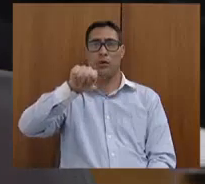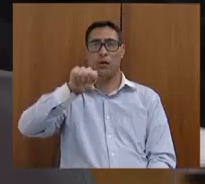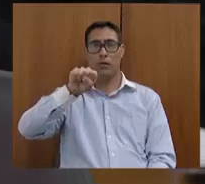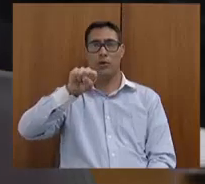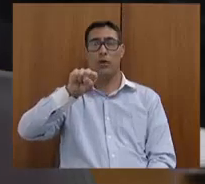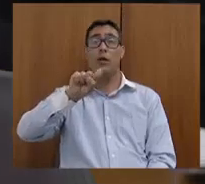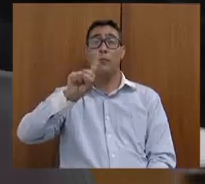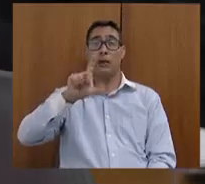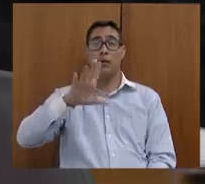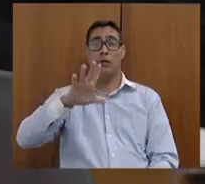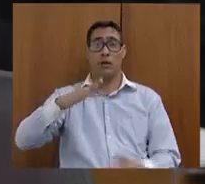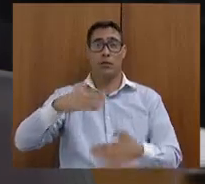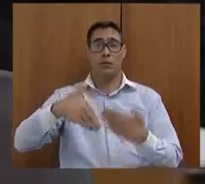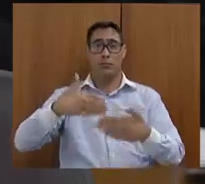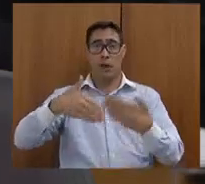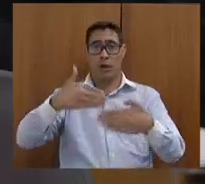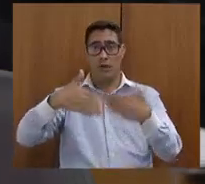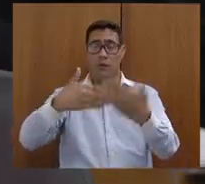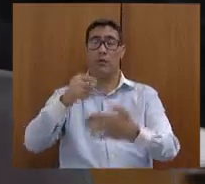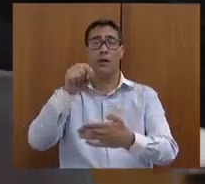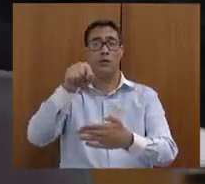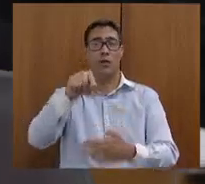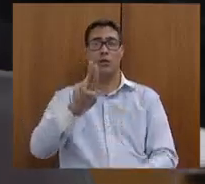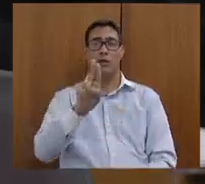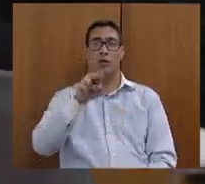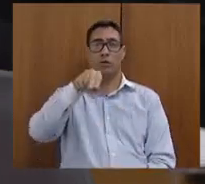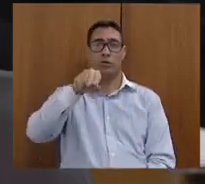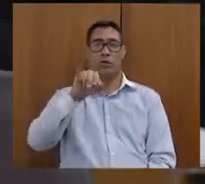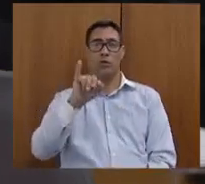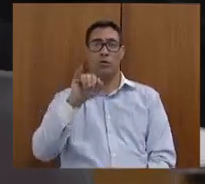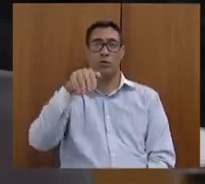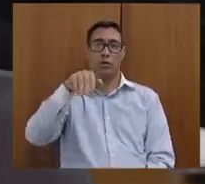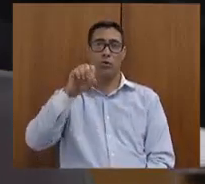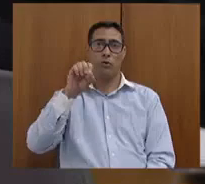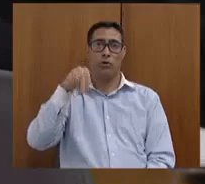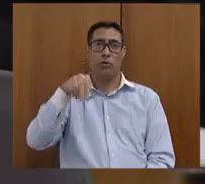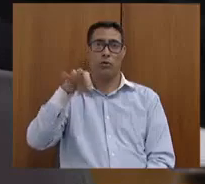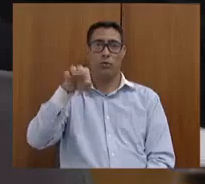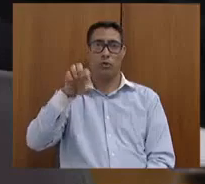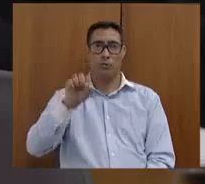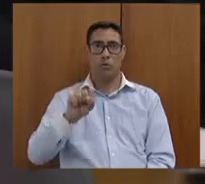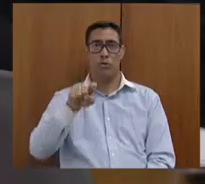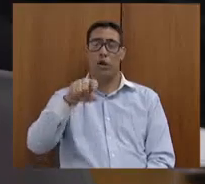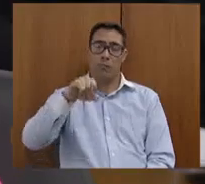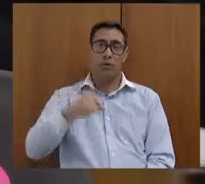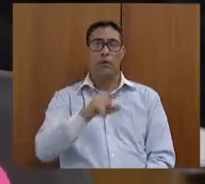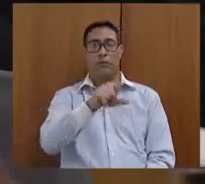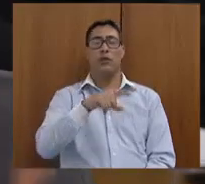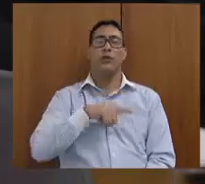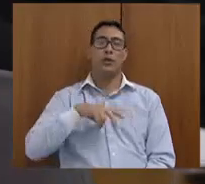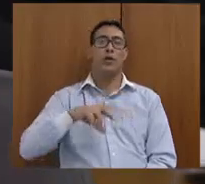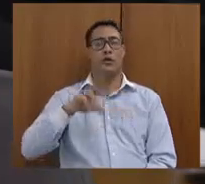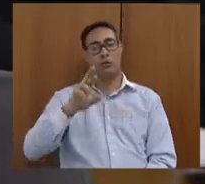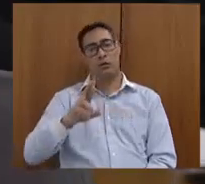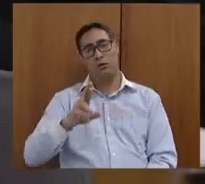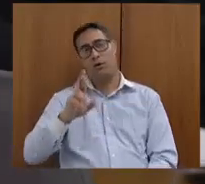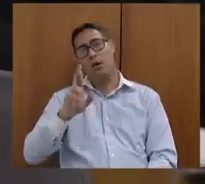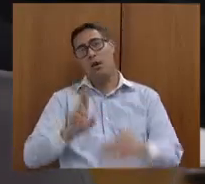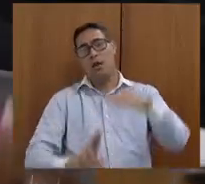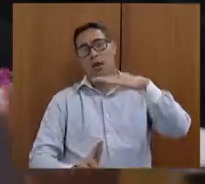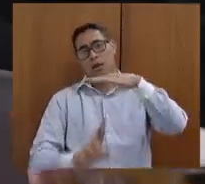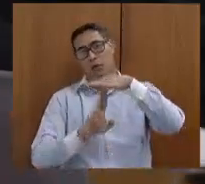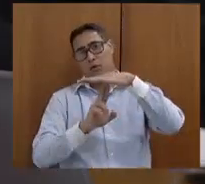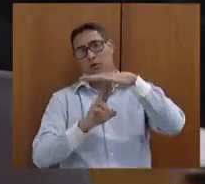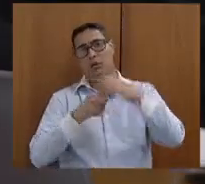avançar isso na unimontes Aí eu aproveito aqui o reitor que aqui está presente Já começamos a gostar